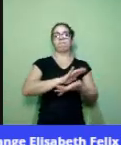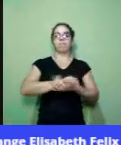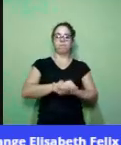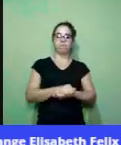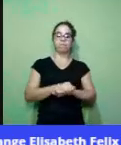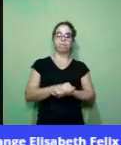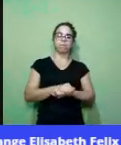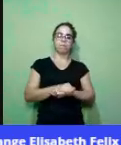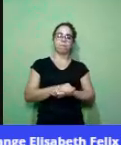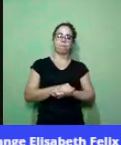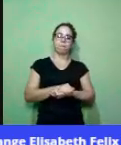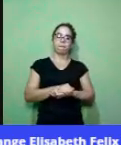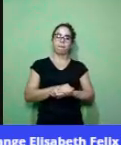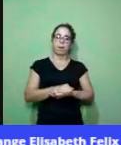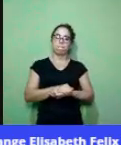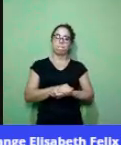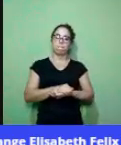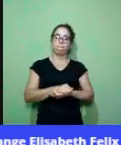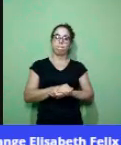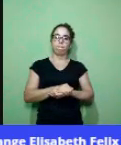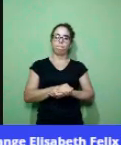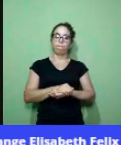passar.